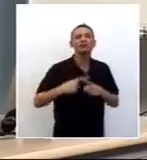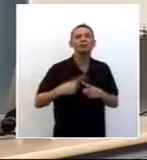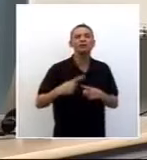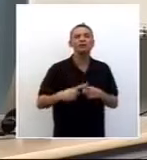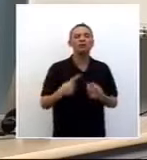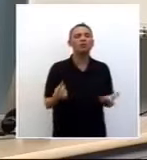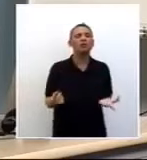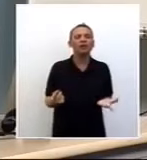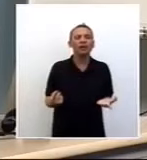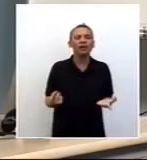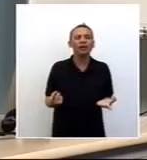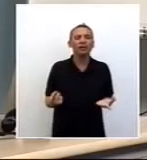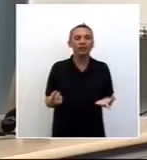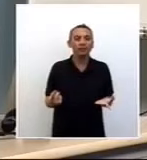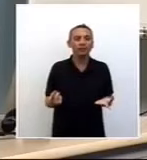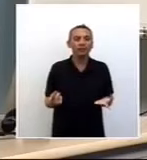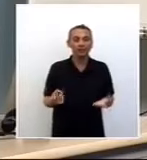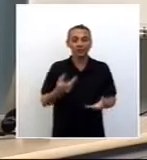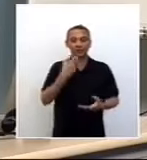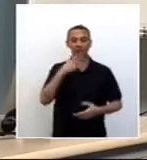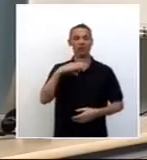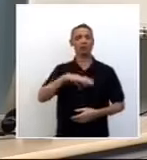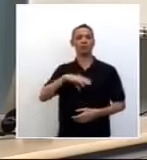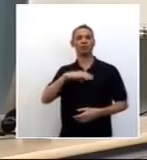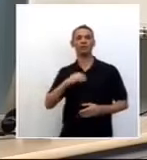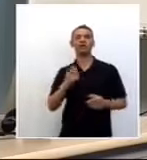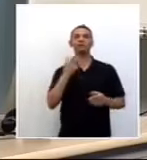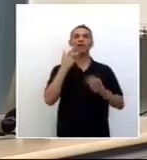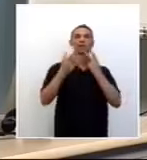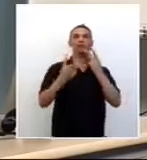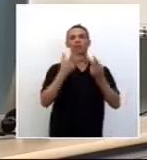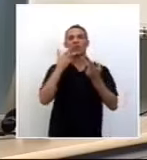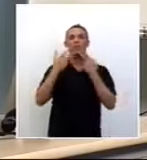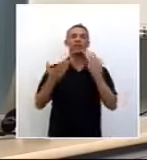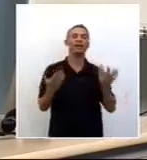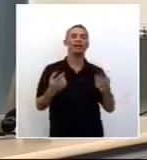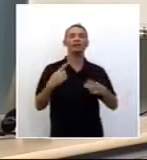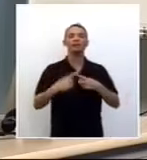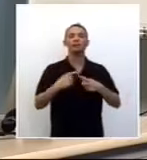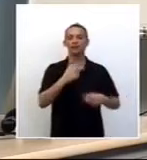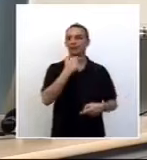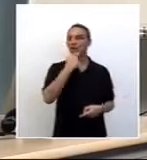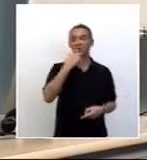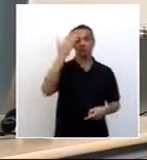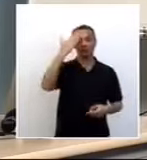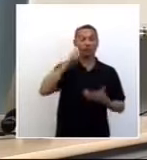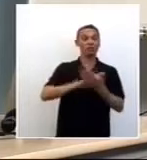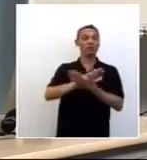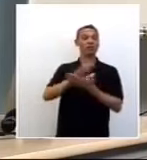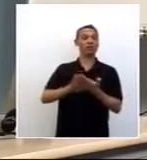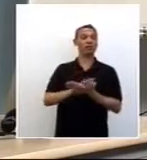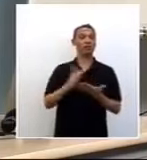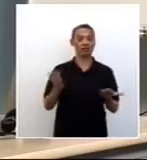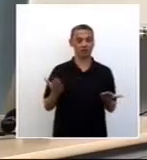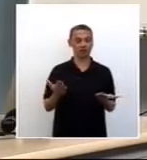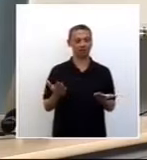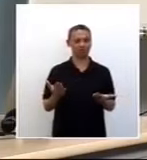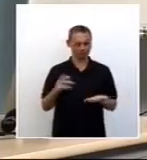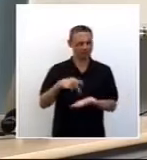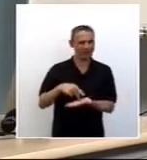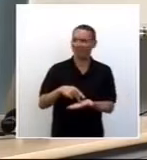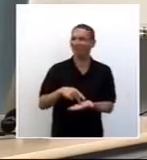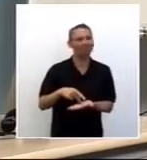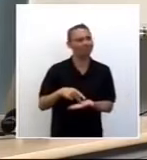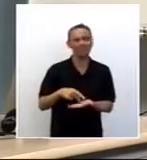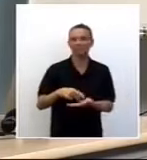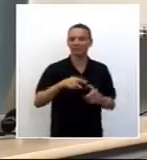compreendem o falamos em português por que os alunos não compreendem o inglês e não na verdade não é nem